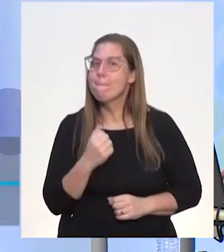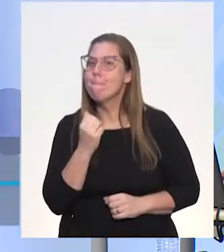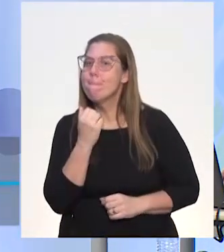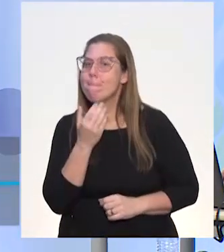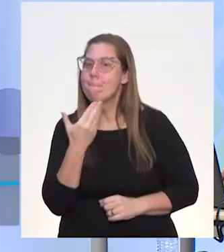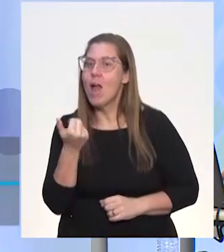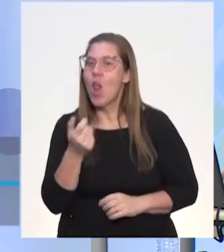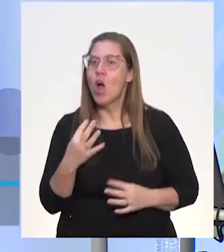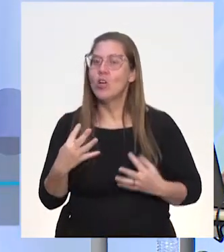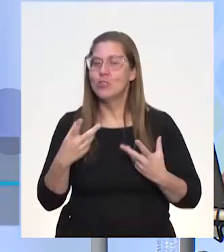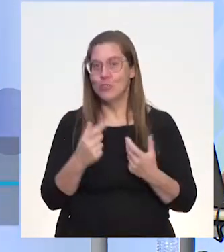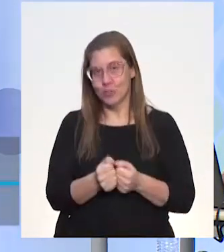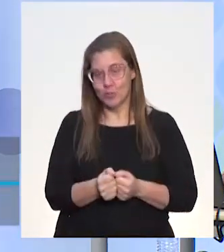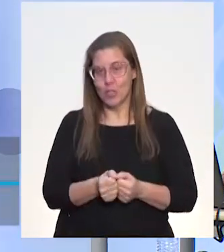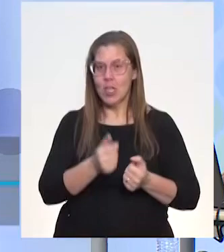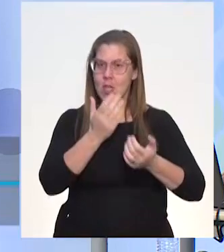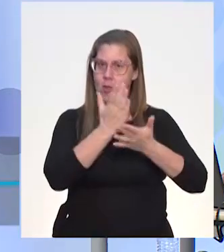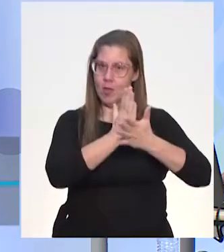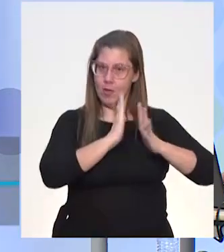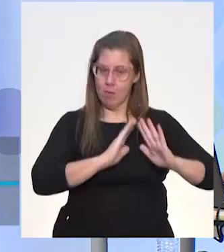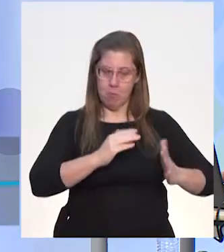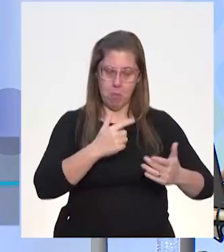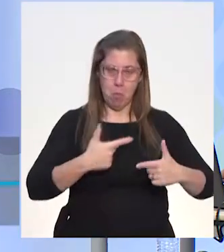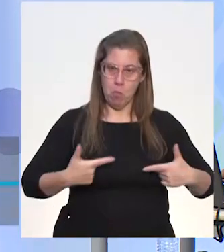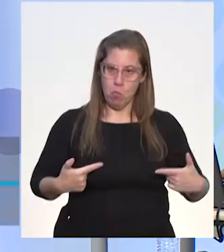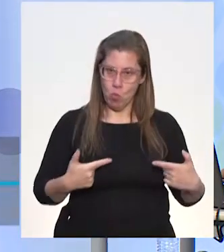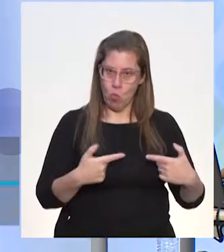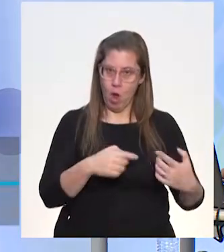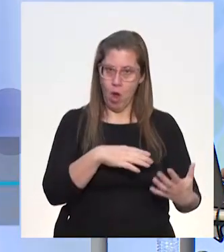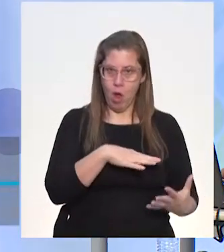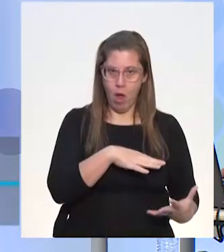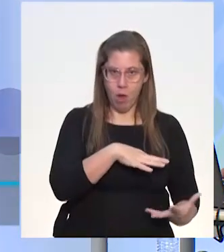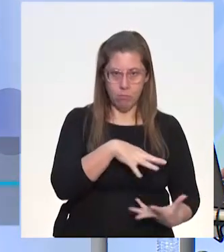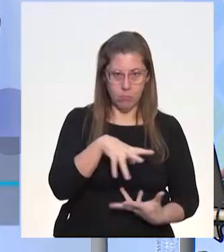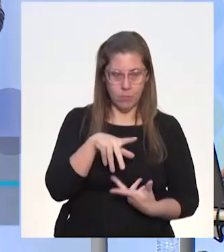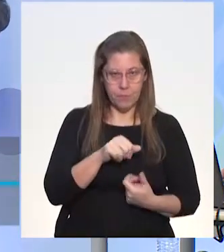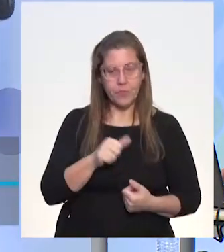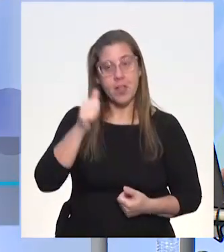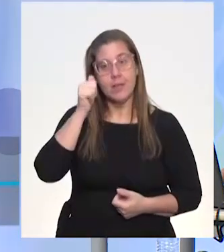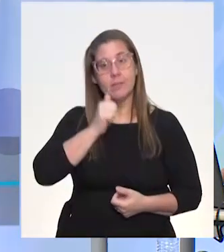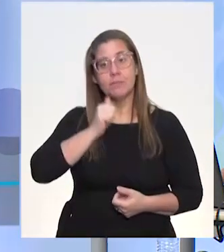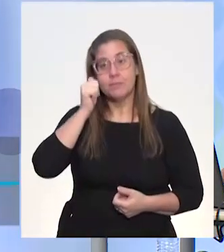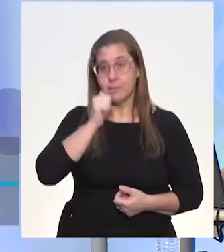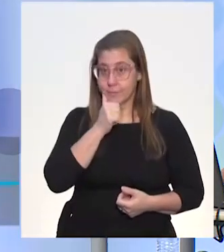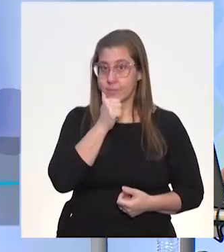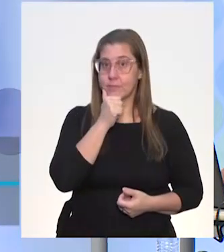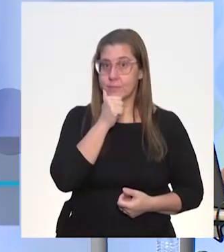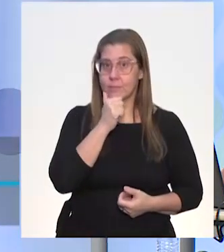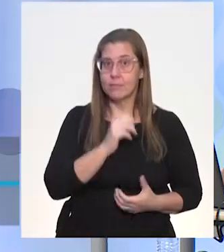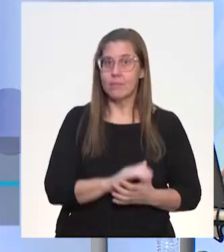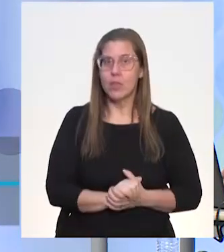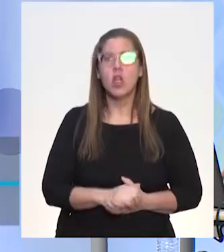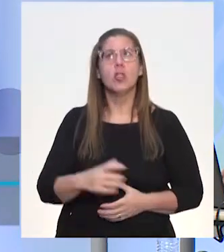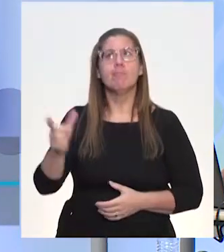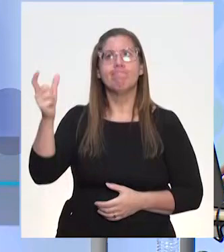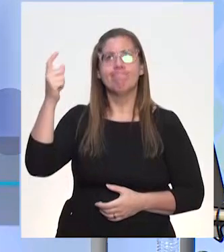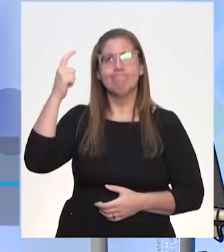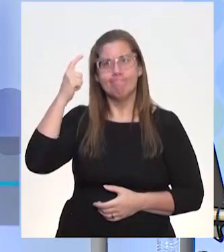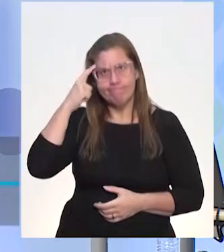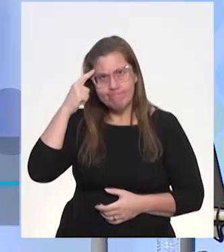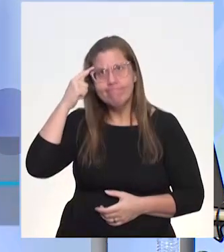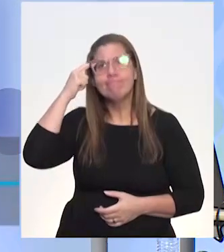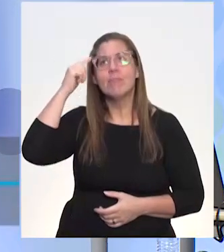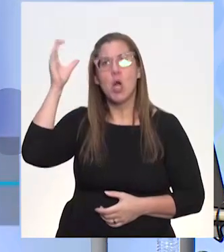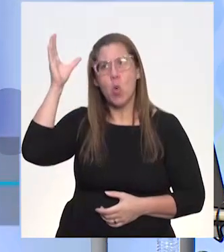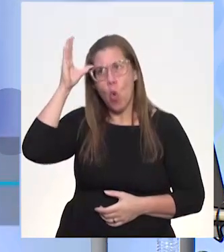tudo é que, acabando a Primeira Guerra Mundial, as mulheres elas tomam uma consciência